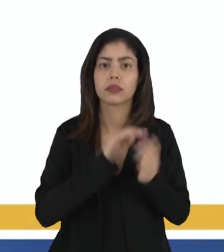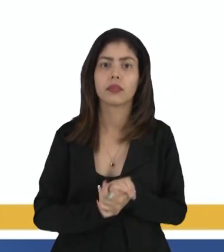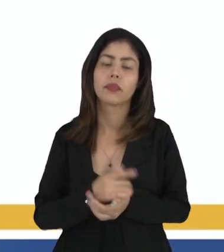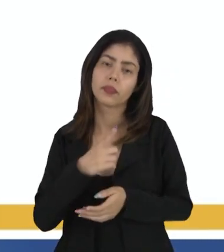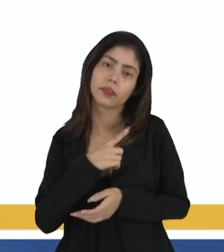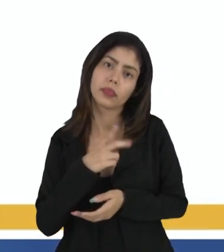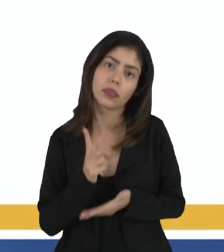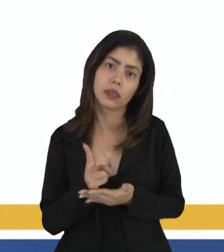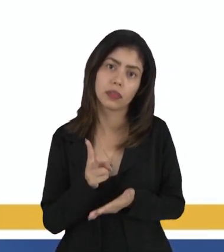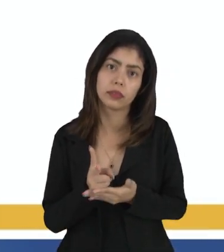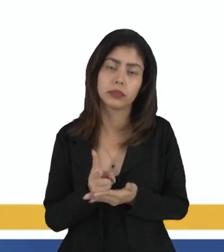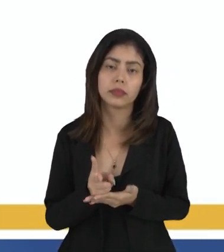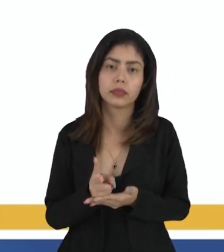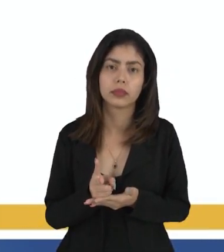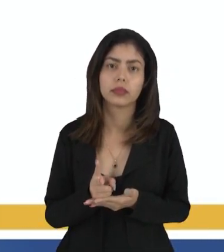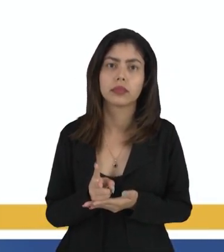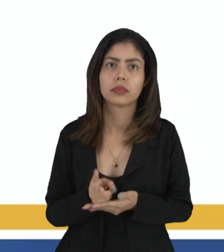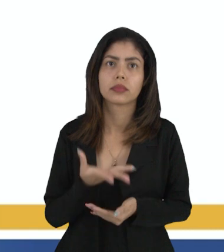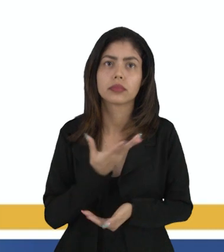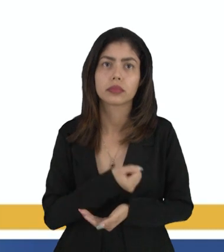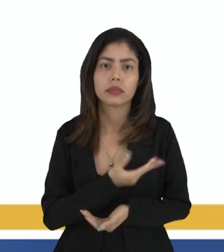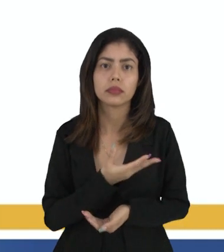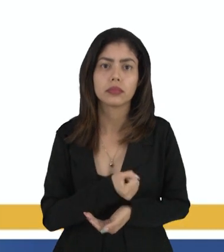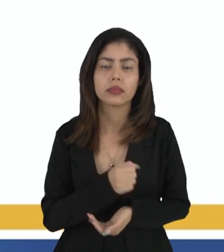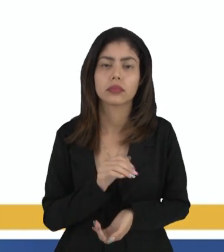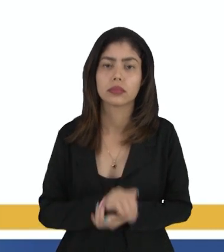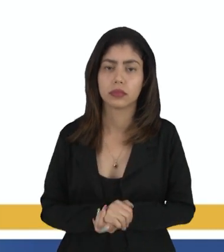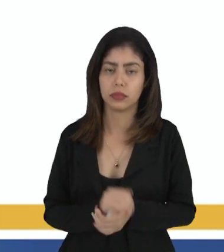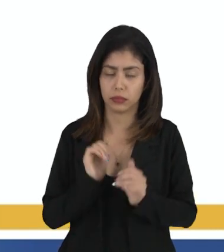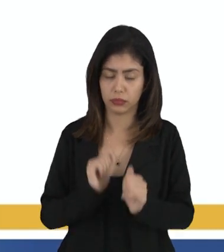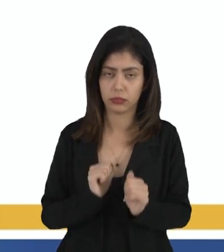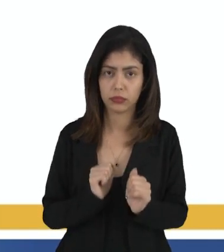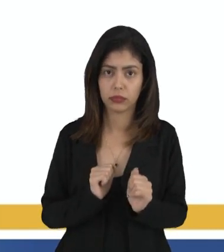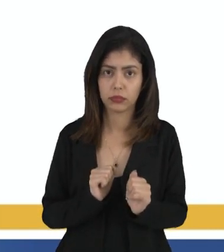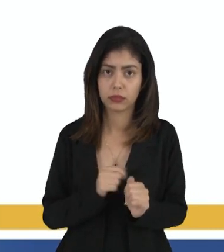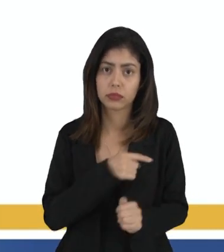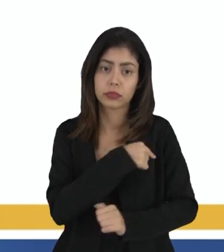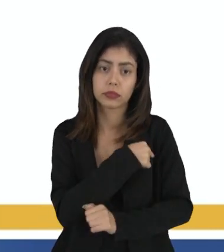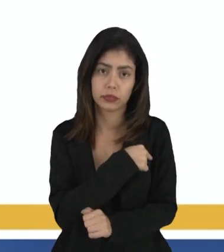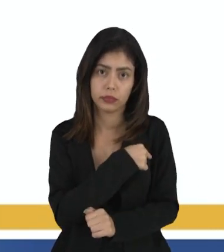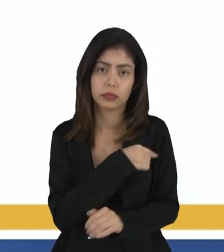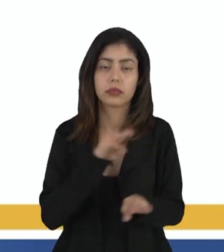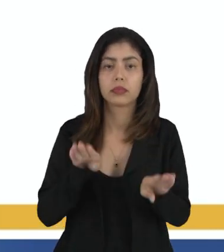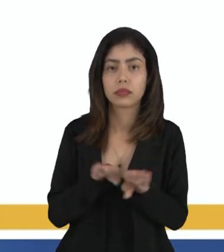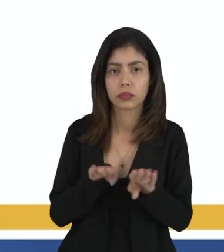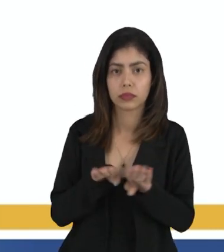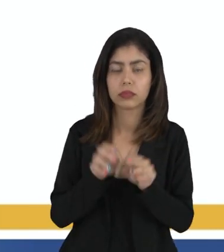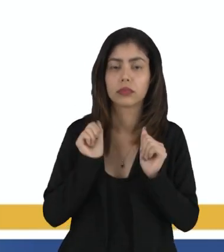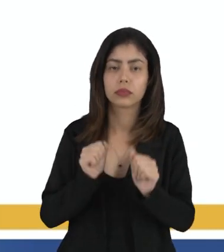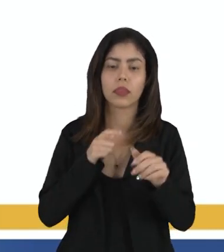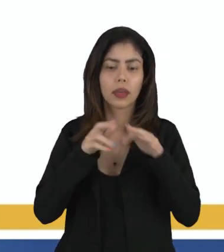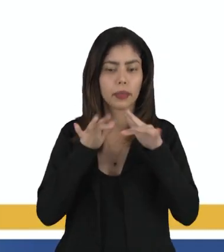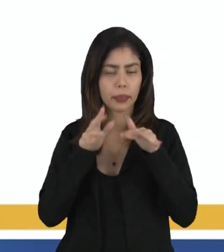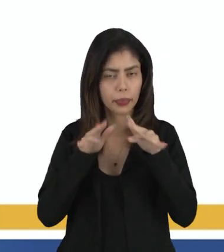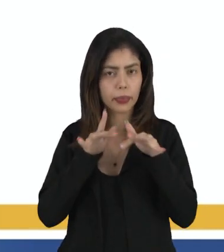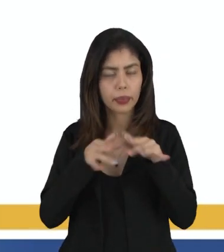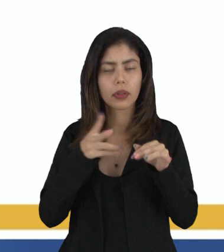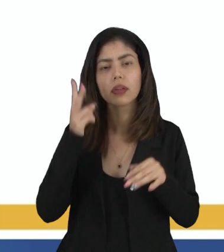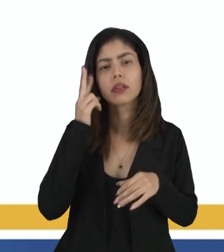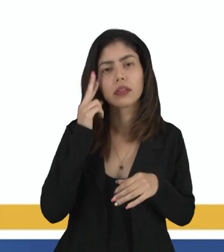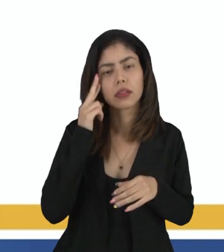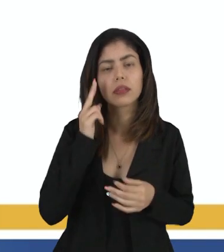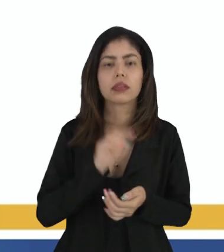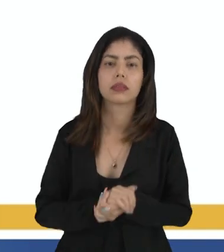está mesmo nele ali. E esse número que pode ser medido, por exemplo, com um termômetro, ele vem dessa vibração natural